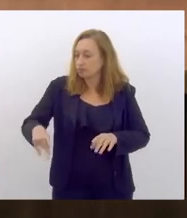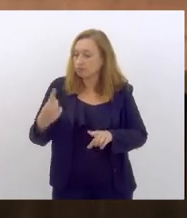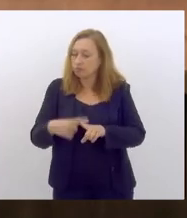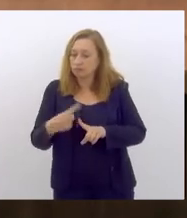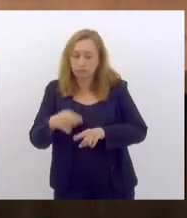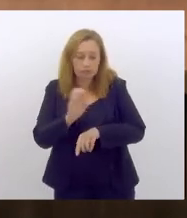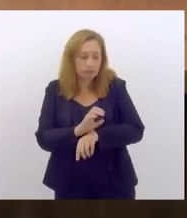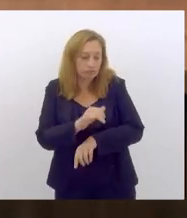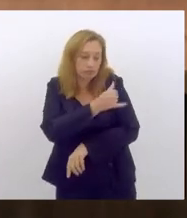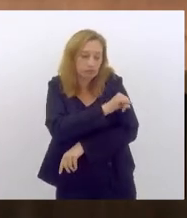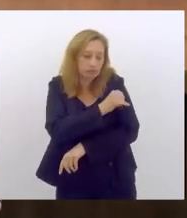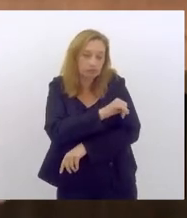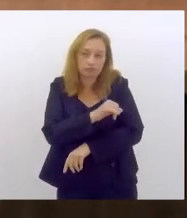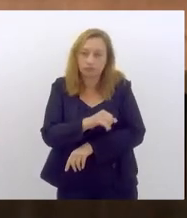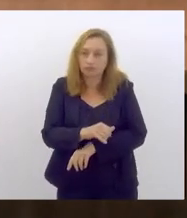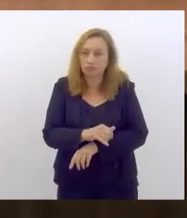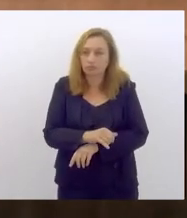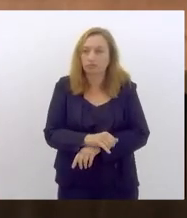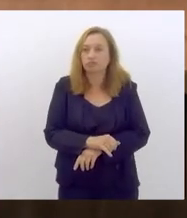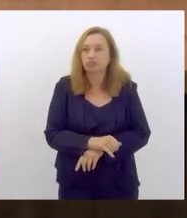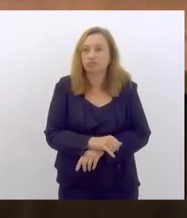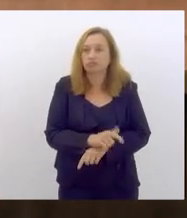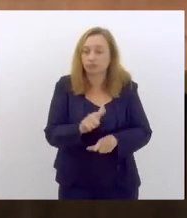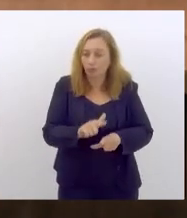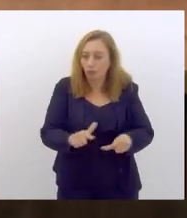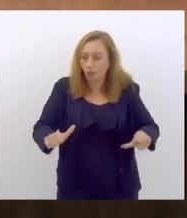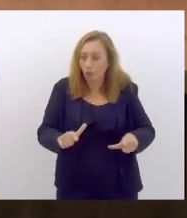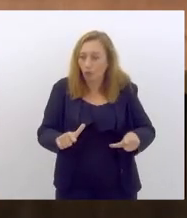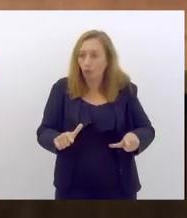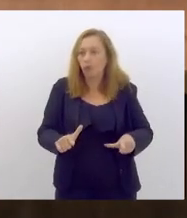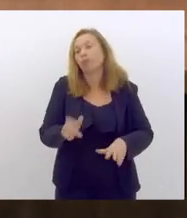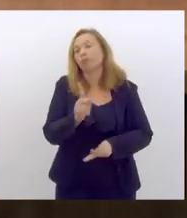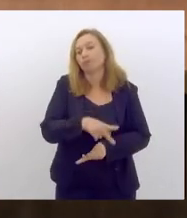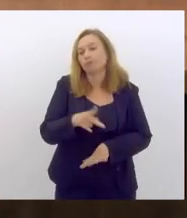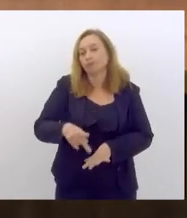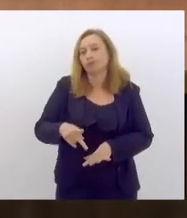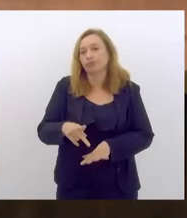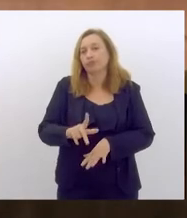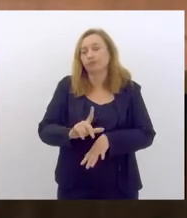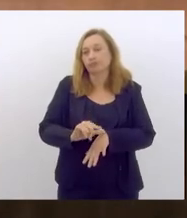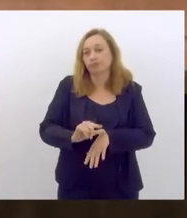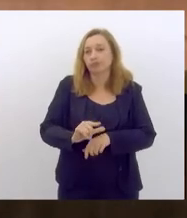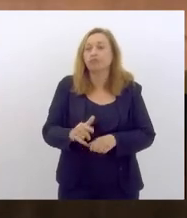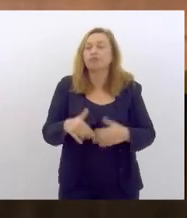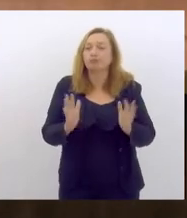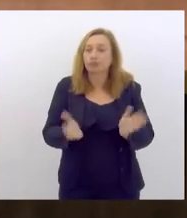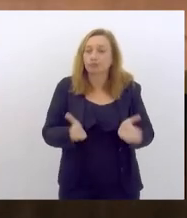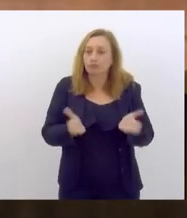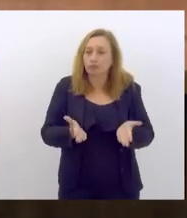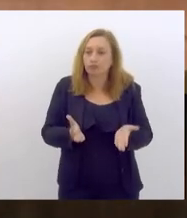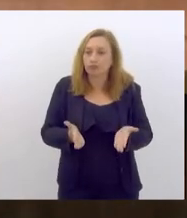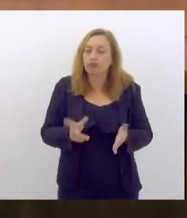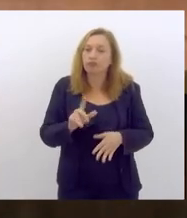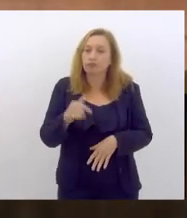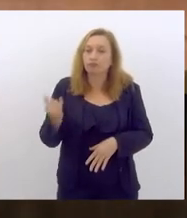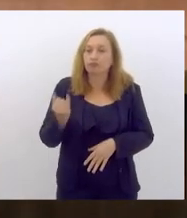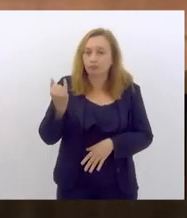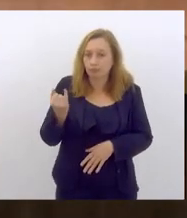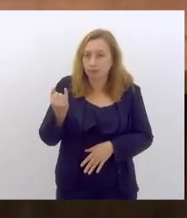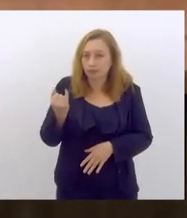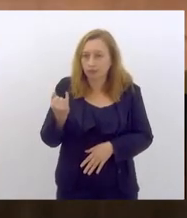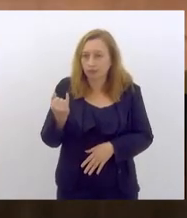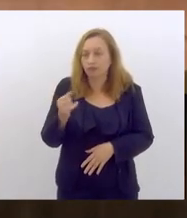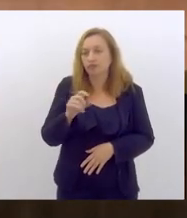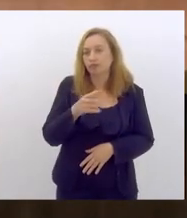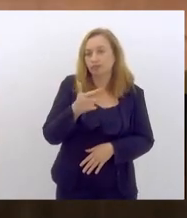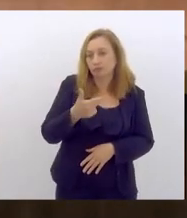Rio de Janeiro é uma sanfona através da carga horária de professores que fazem hora extra. Então, agora, é muito importante que os